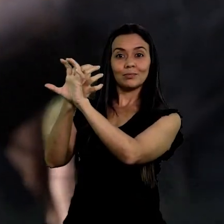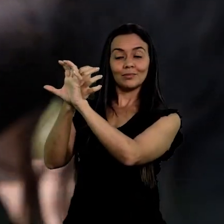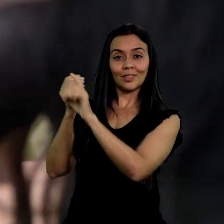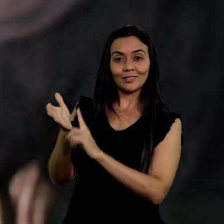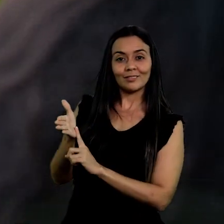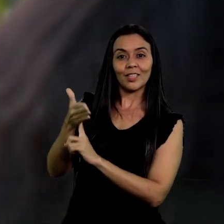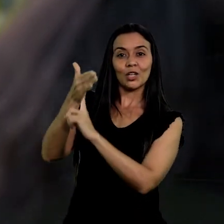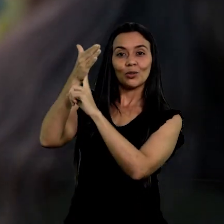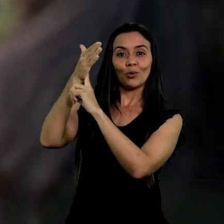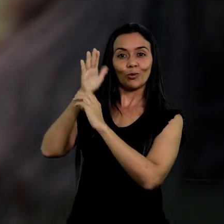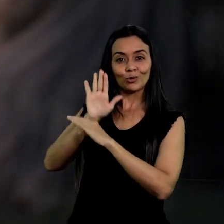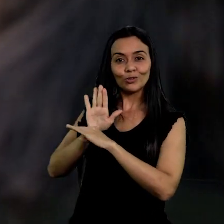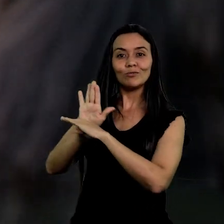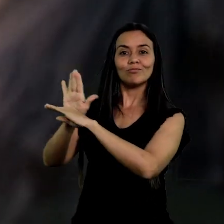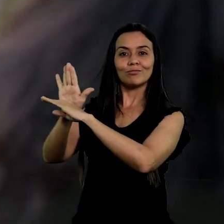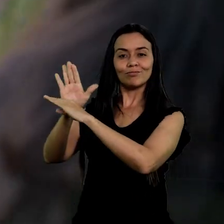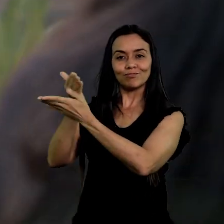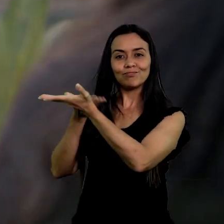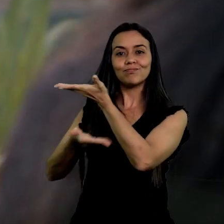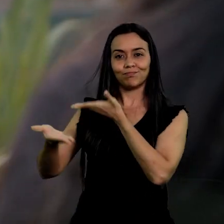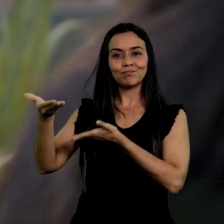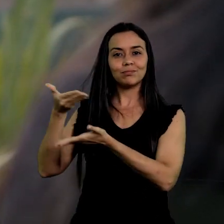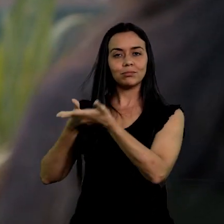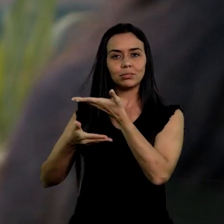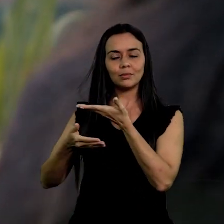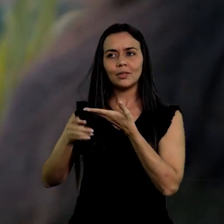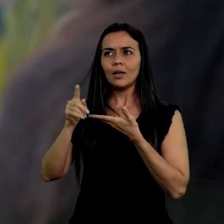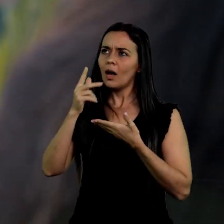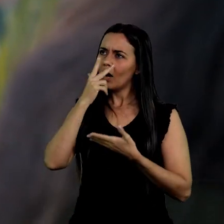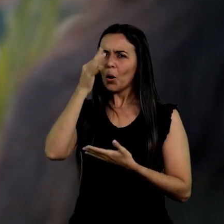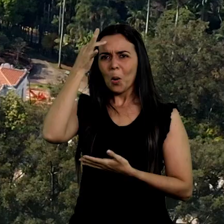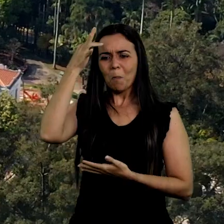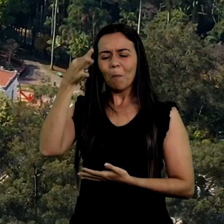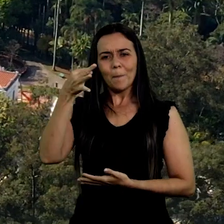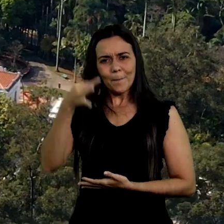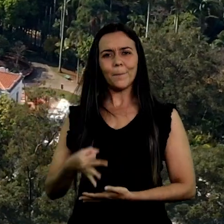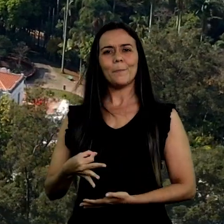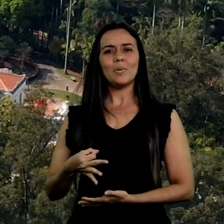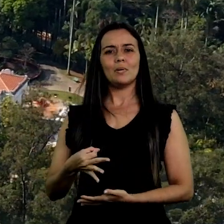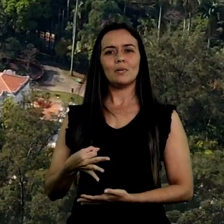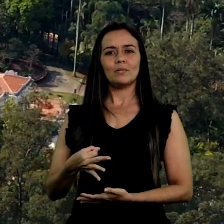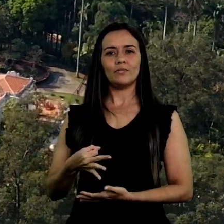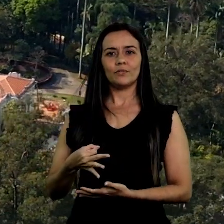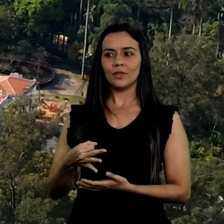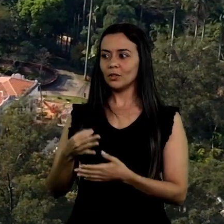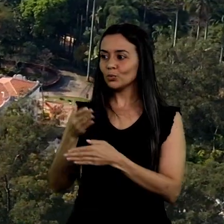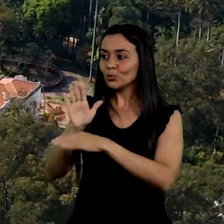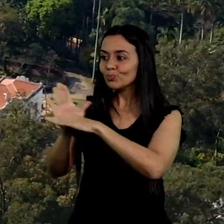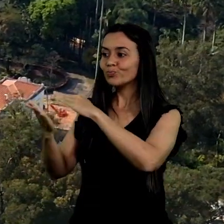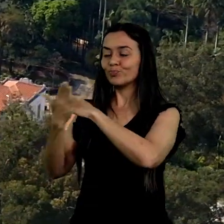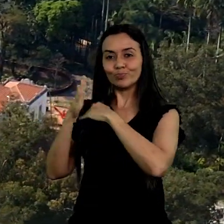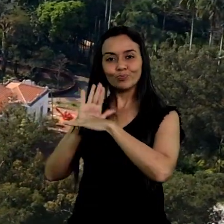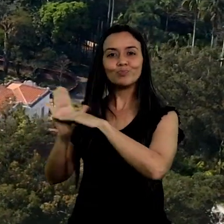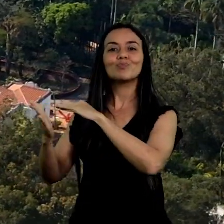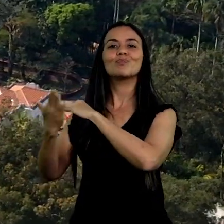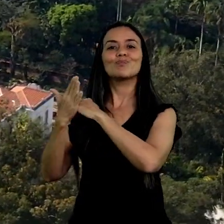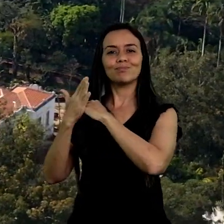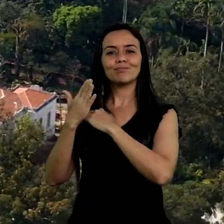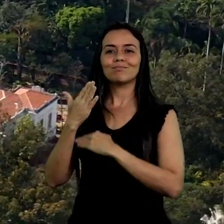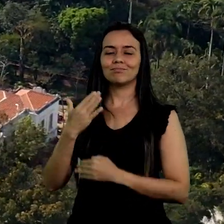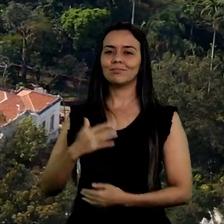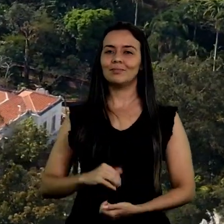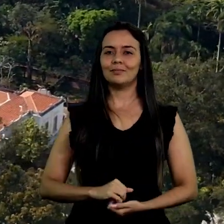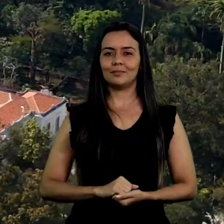virtuais. Então, esse seria a resposta ideal para esse estresse social, seria